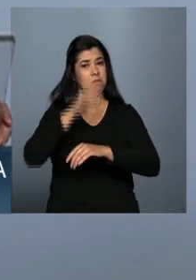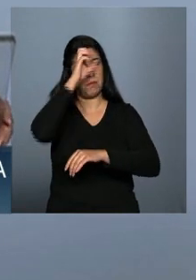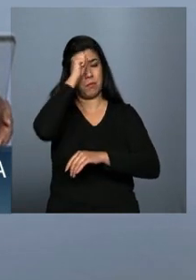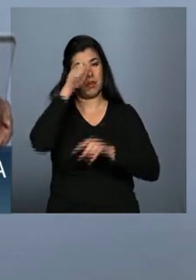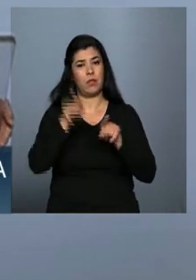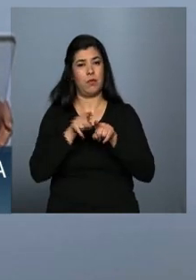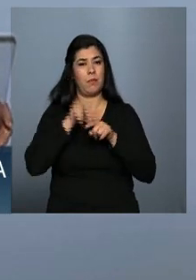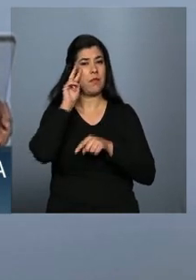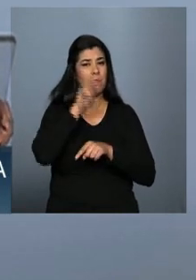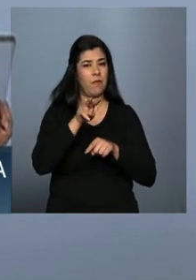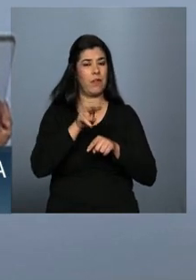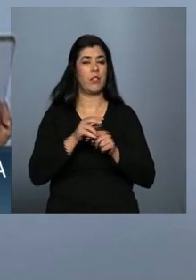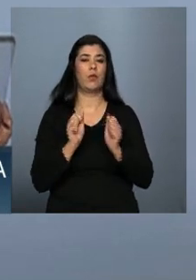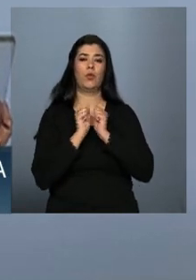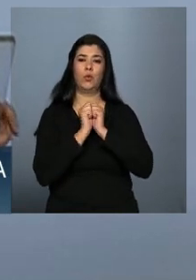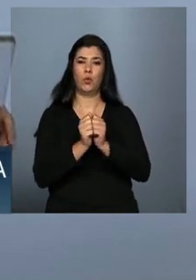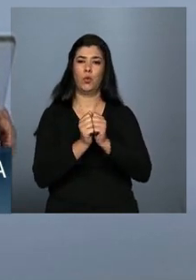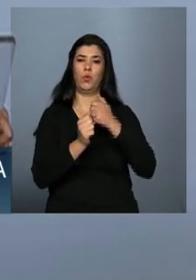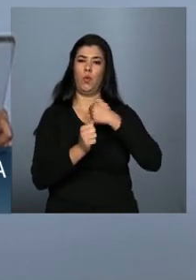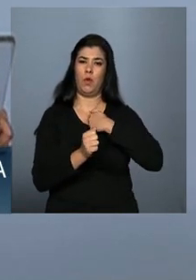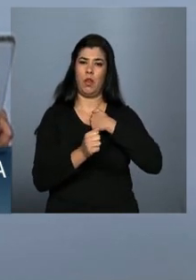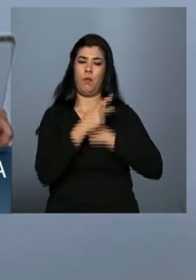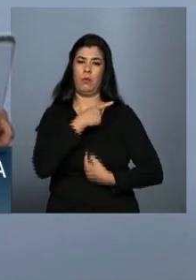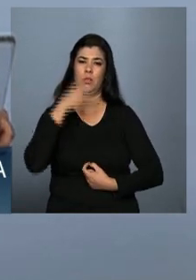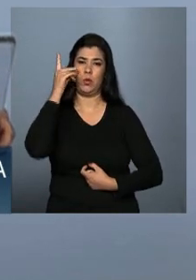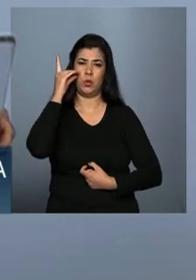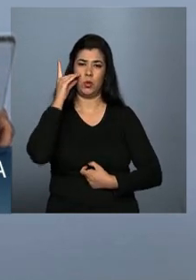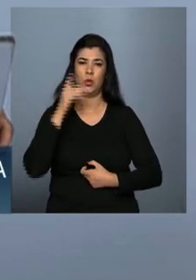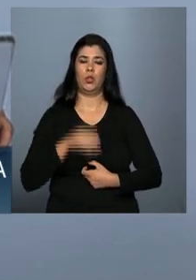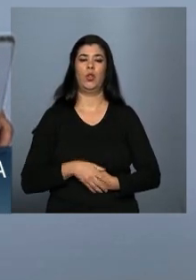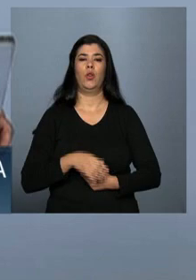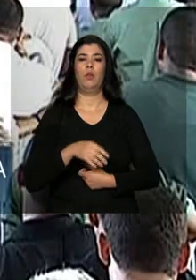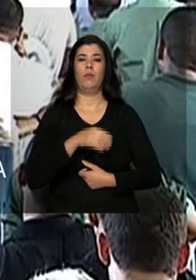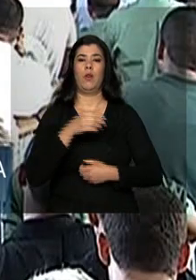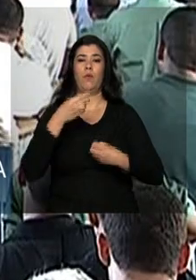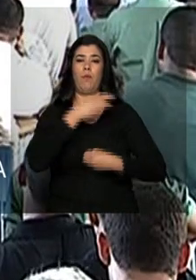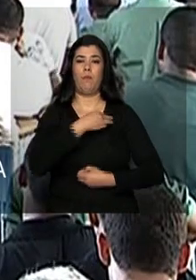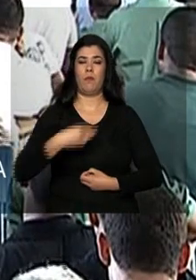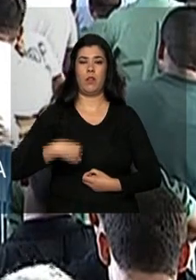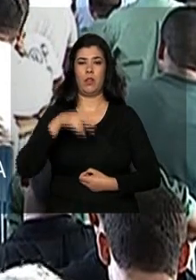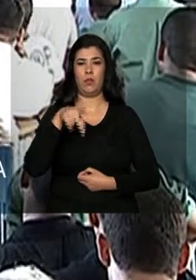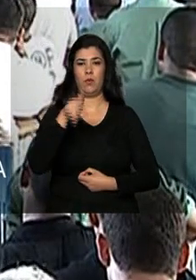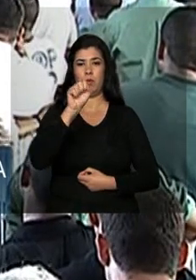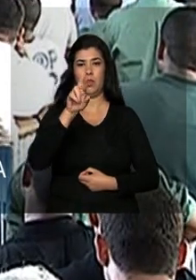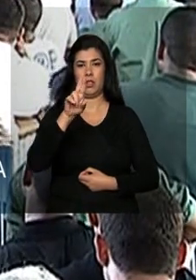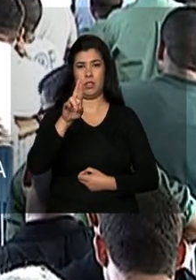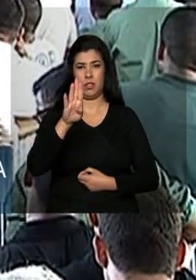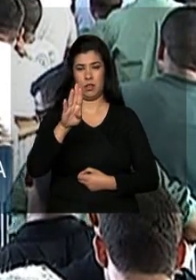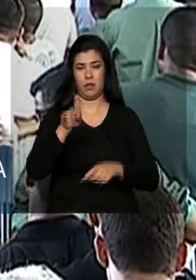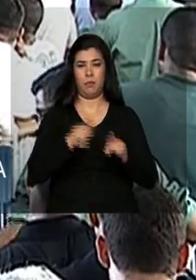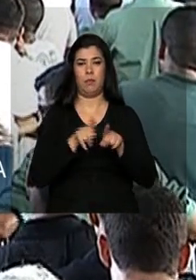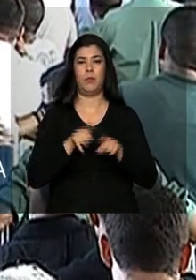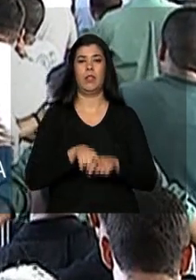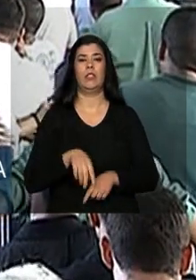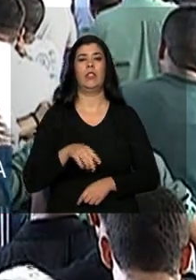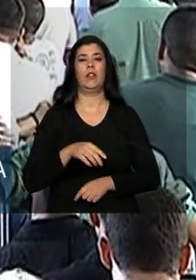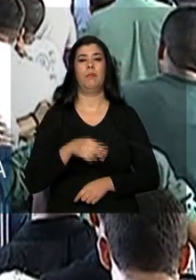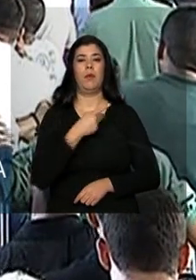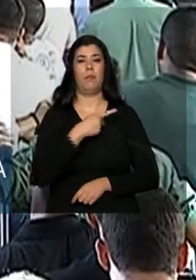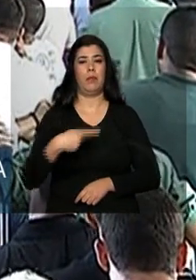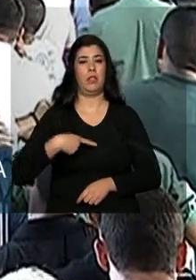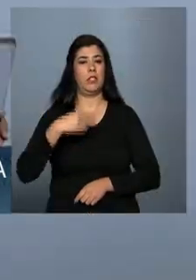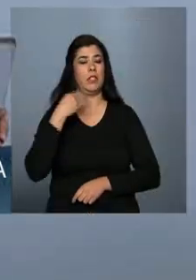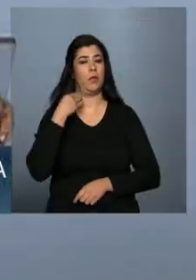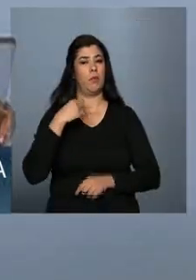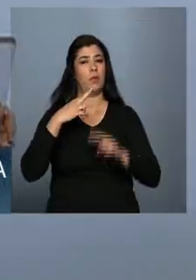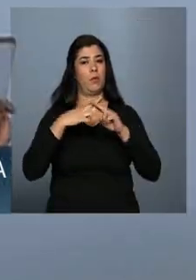Pezão, eu, o Kassab, a Miriam, o Gleiser e todos, a Inês, todos nós